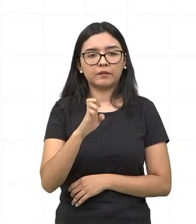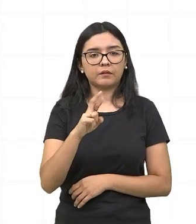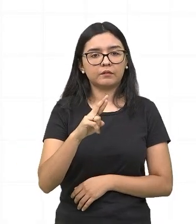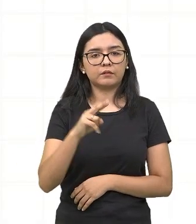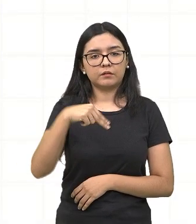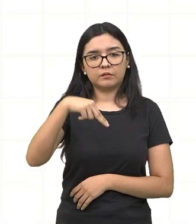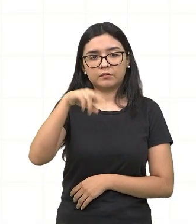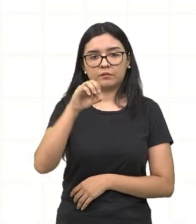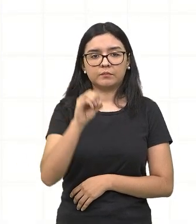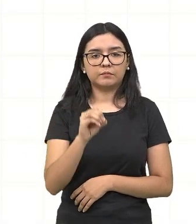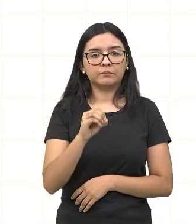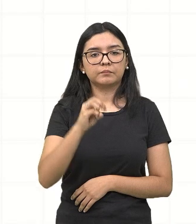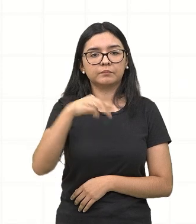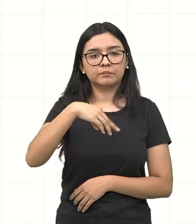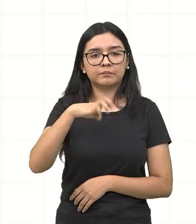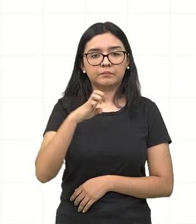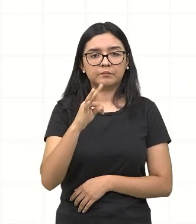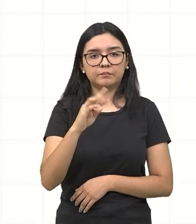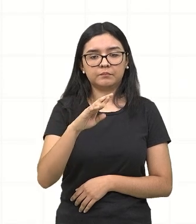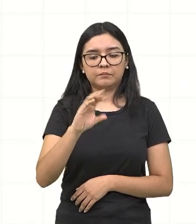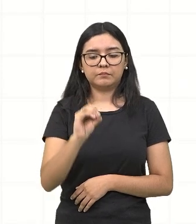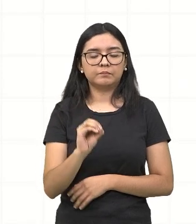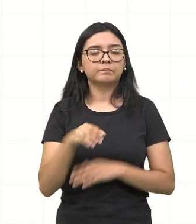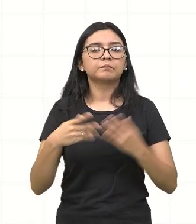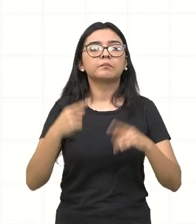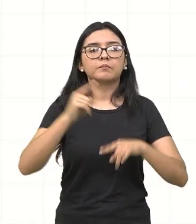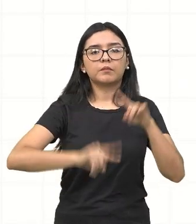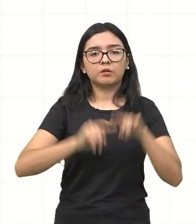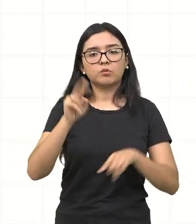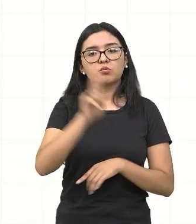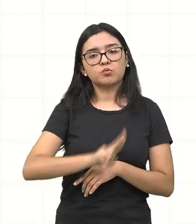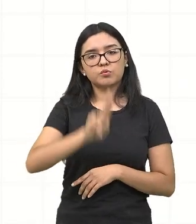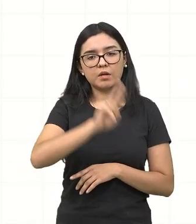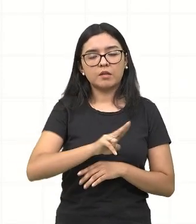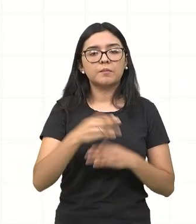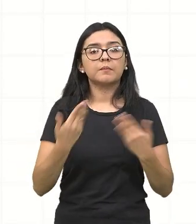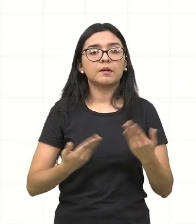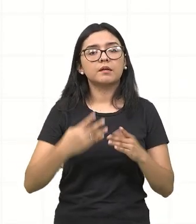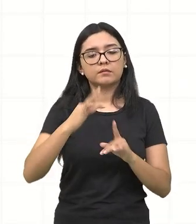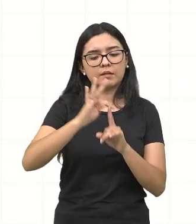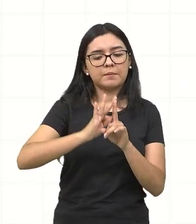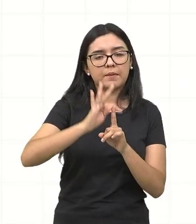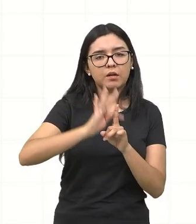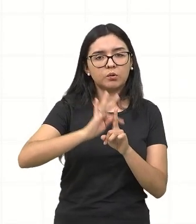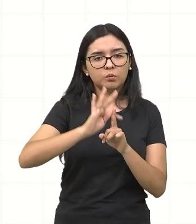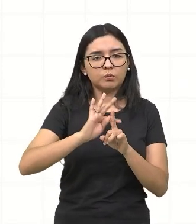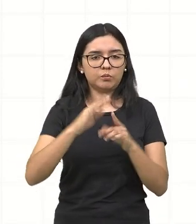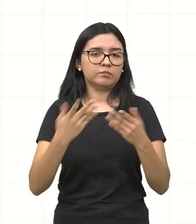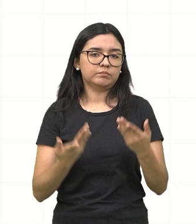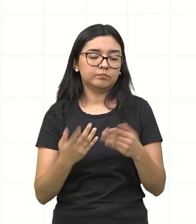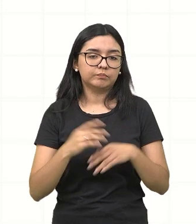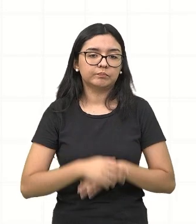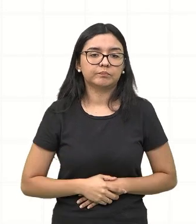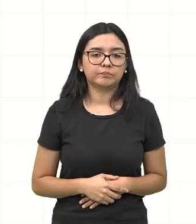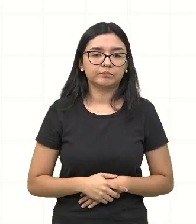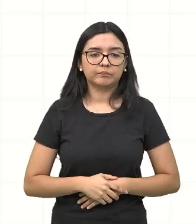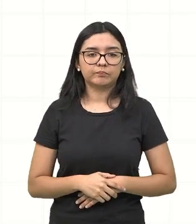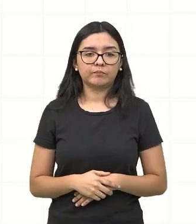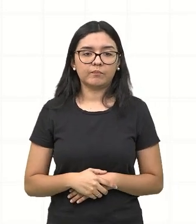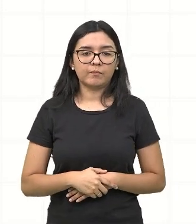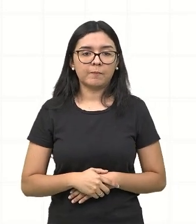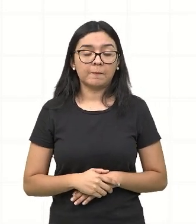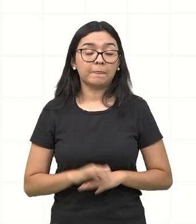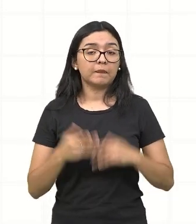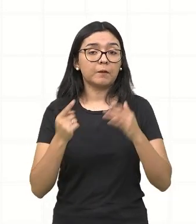O termômetro é um instrumento usado para medir temperaturas ou a variação de medidas de temperatura. Então,